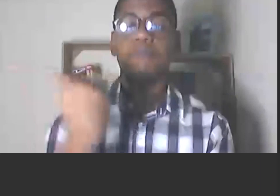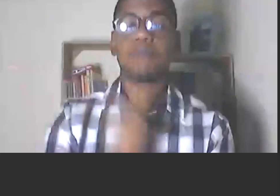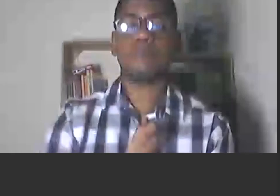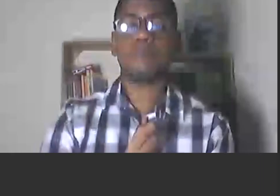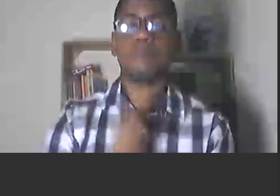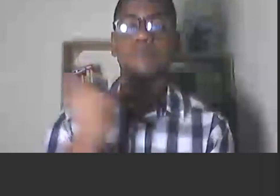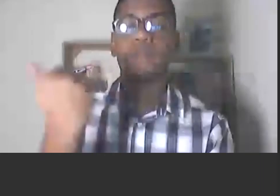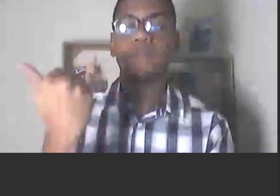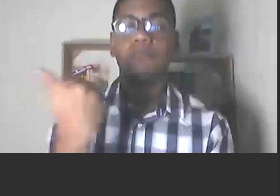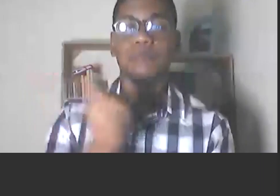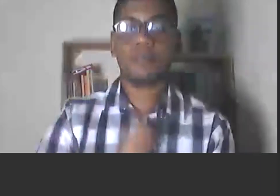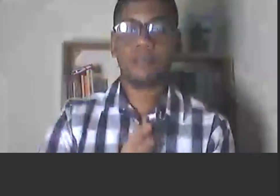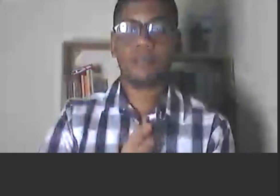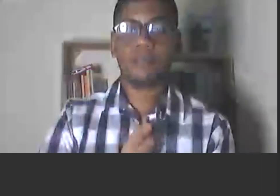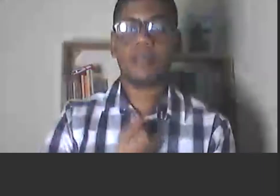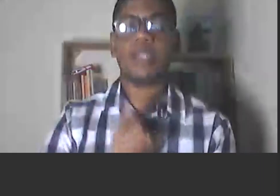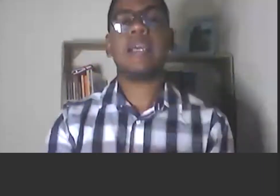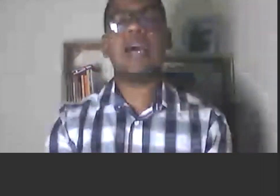direção.